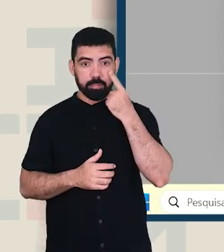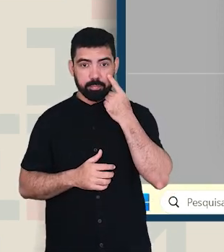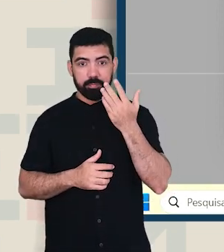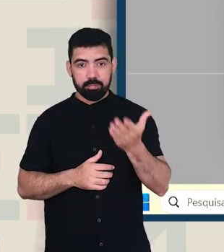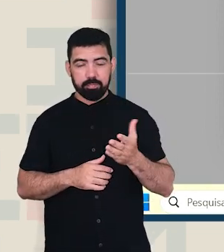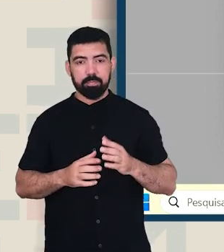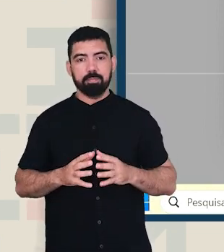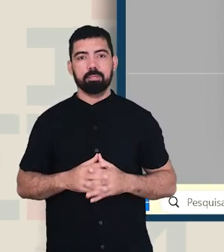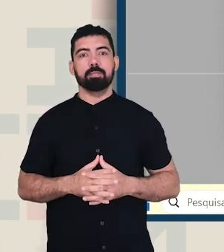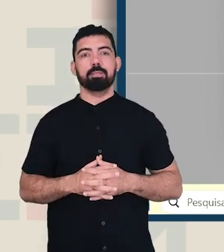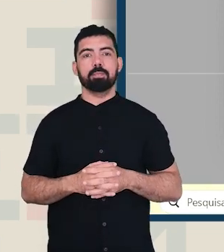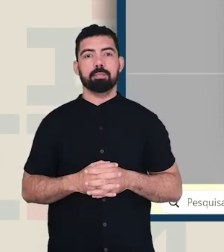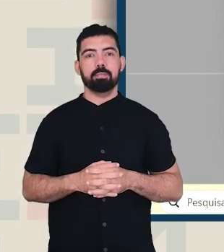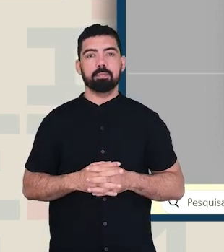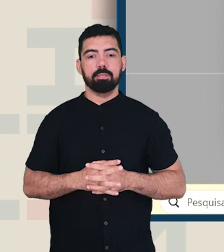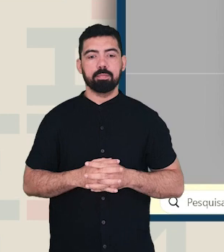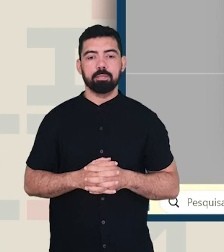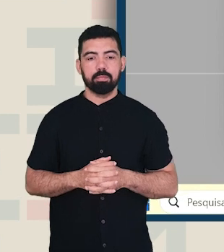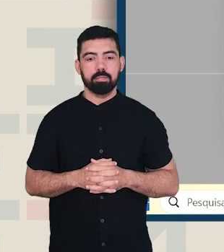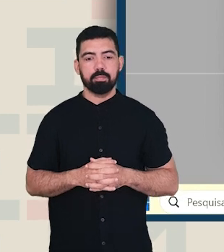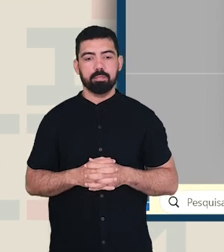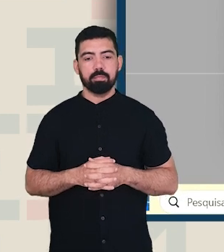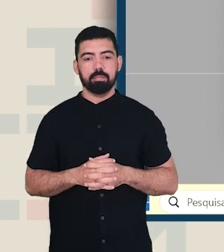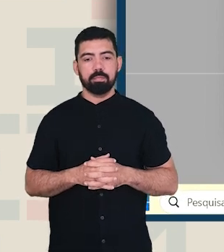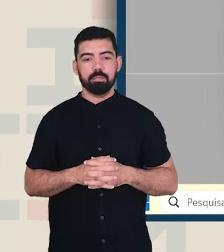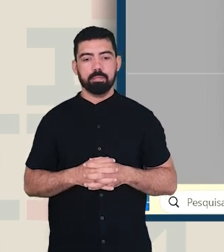que clicar aqui.